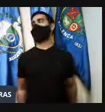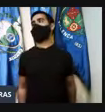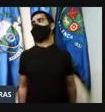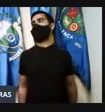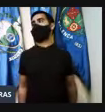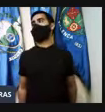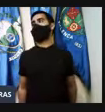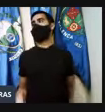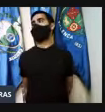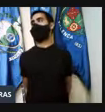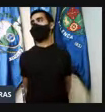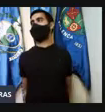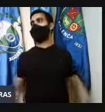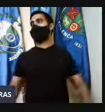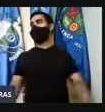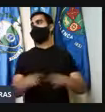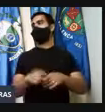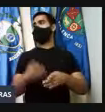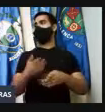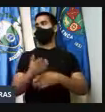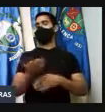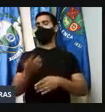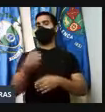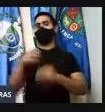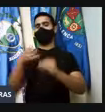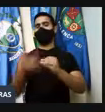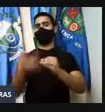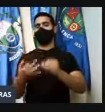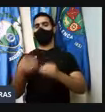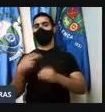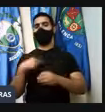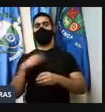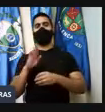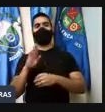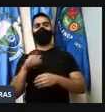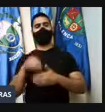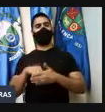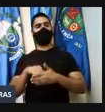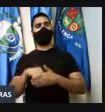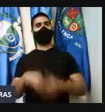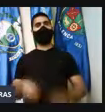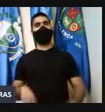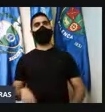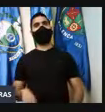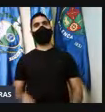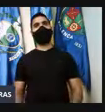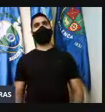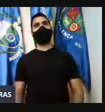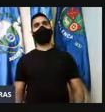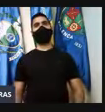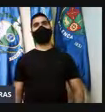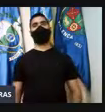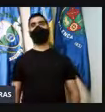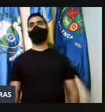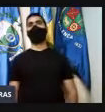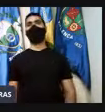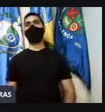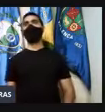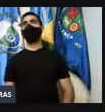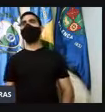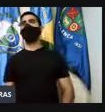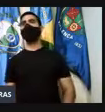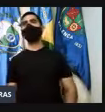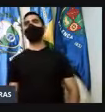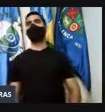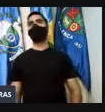aprovo a manutenção do veto, mas quero justificar o meu voto. Tá. Michele Vieira Cabral. Paulo Celso